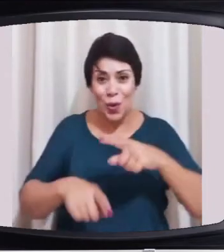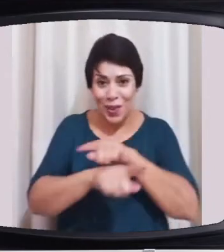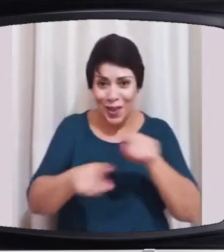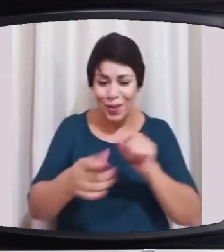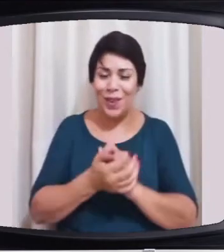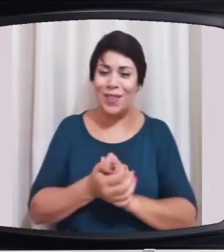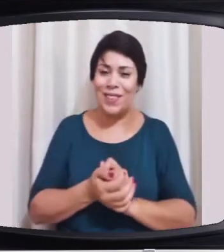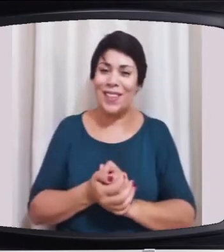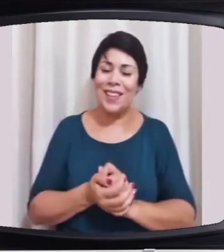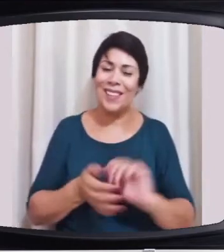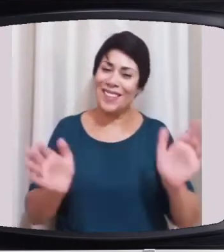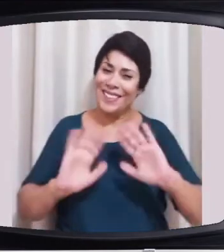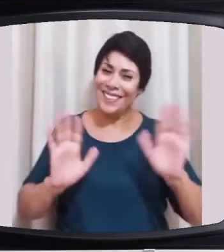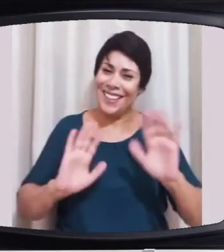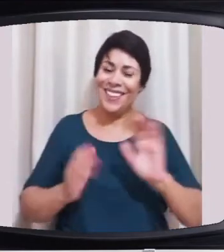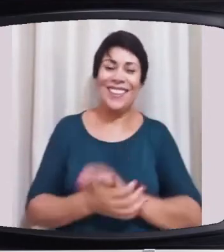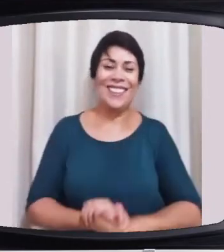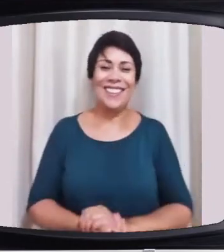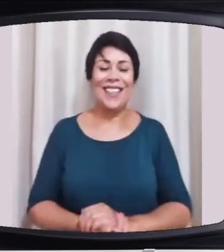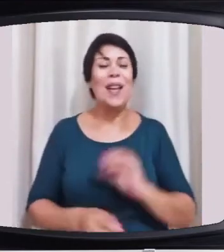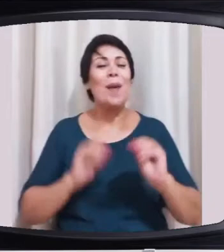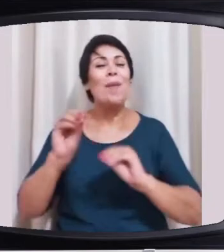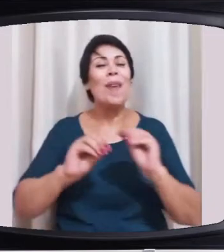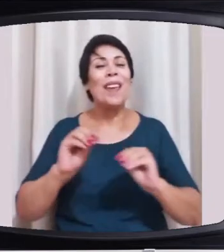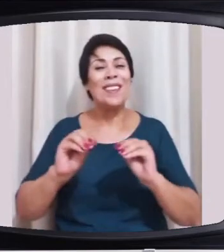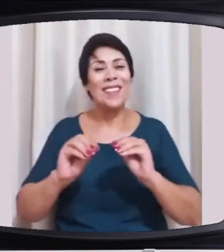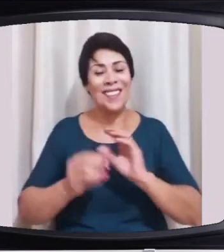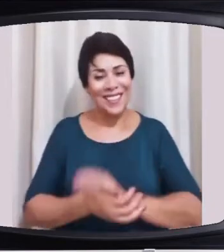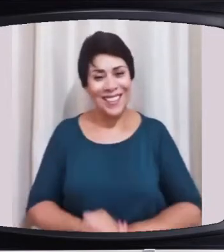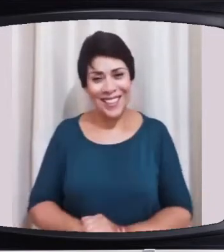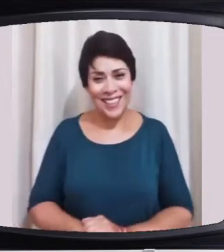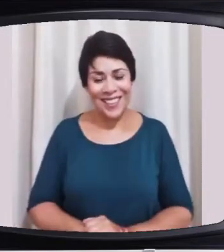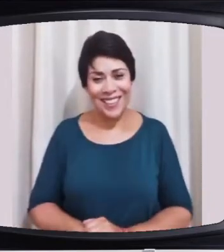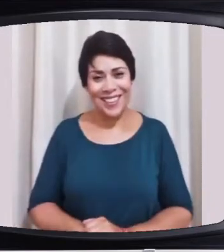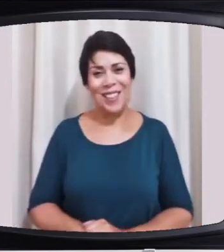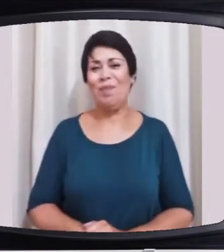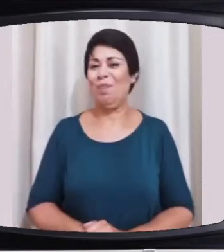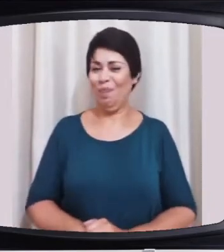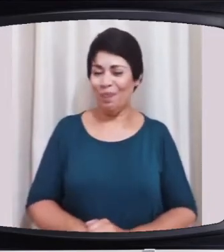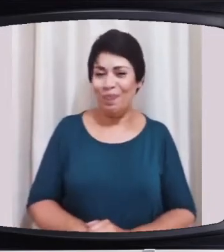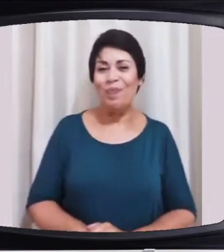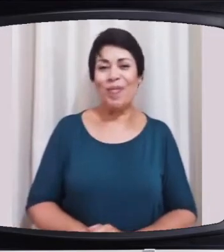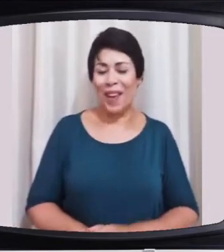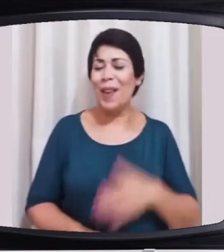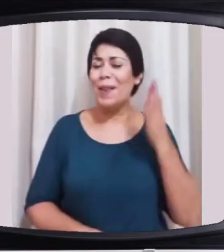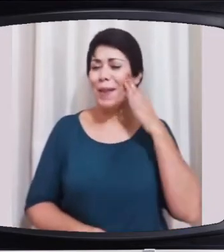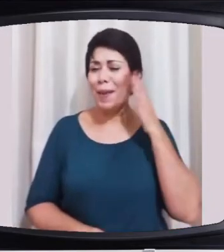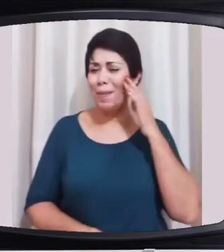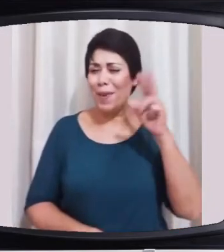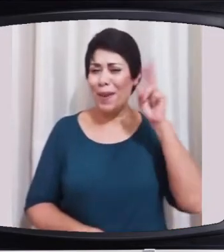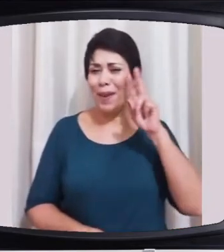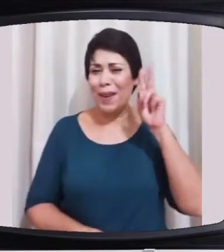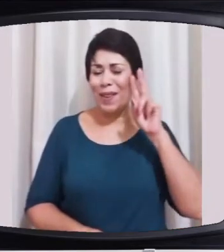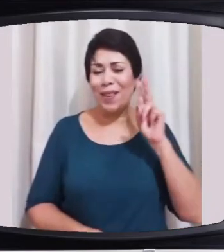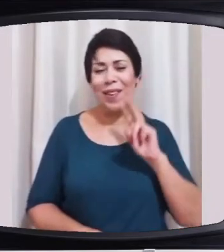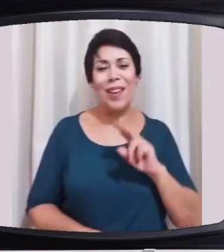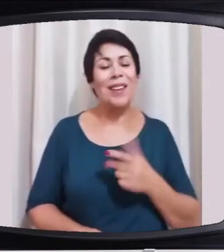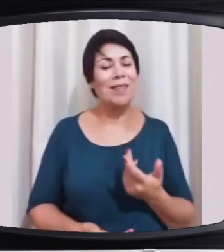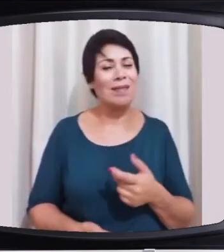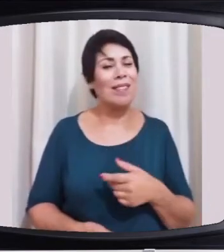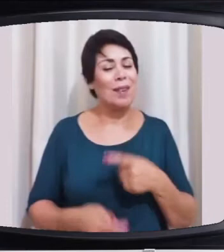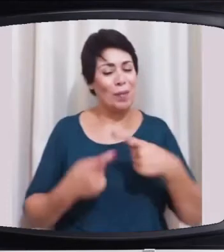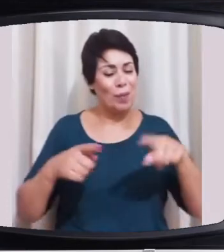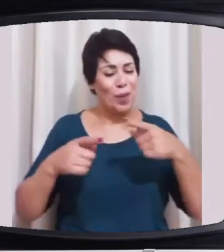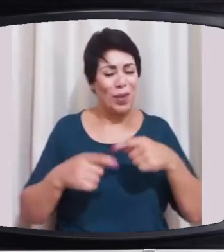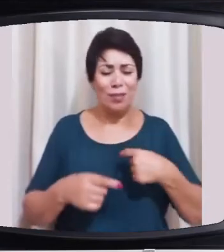conosco e até a próxima. Beijo, galera. Figuraço, eu sabia que uma história muito boa viria dessa canção, a